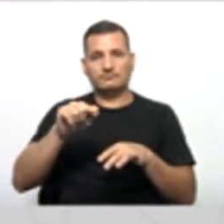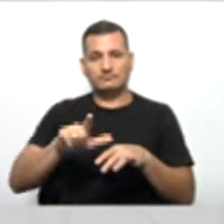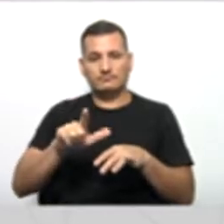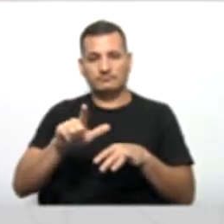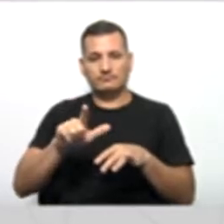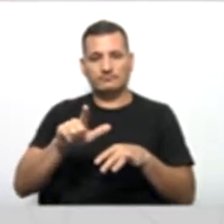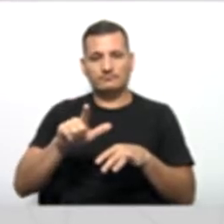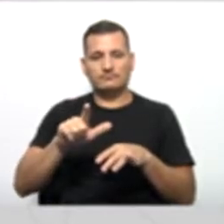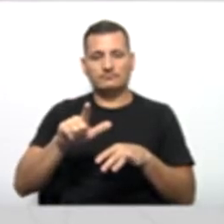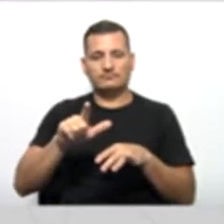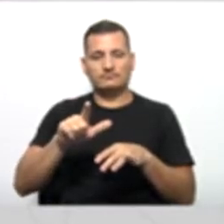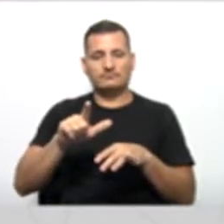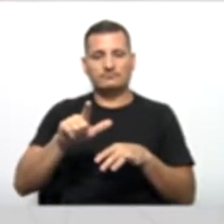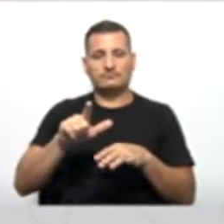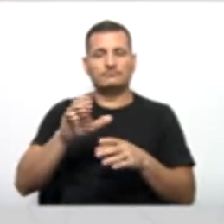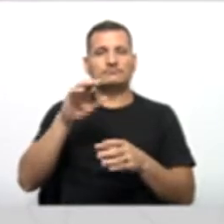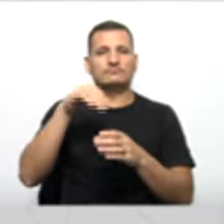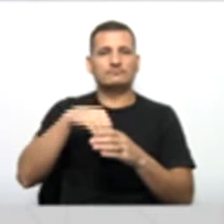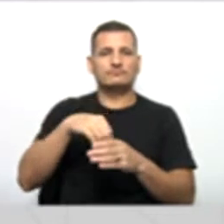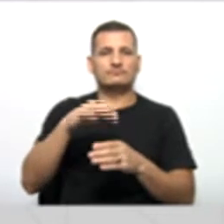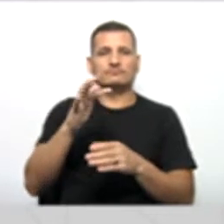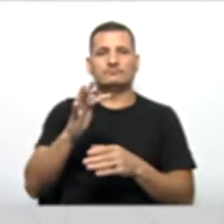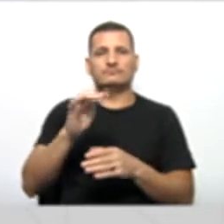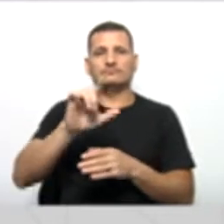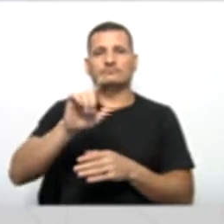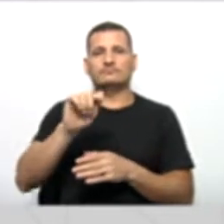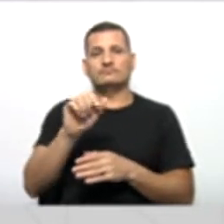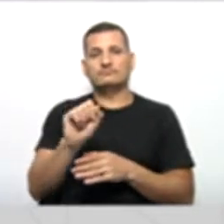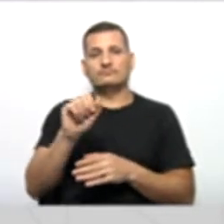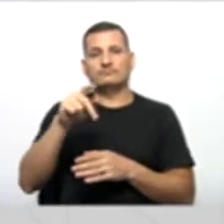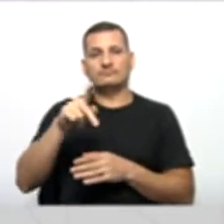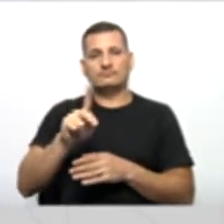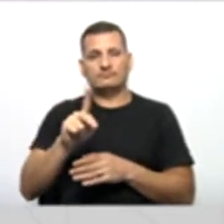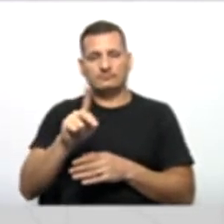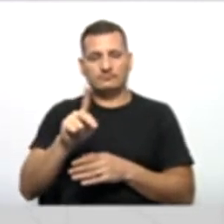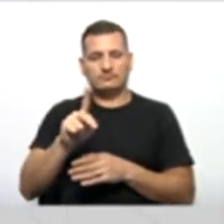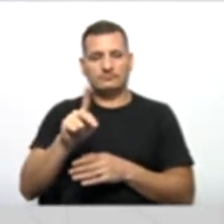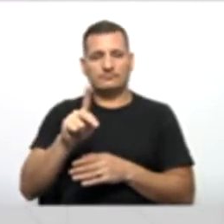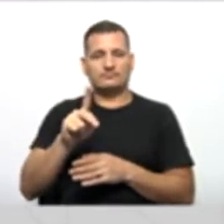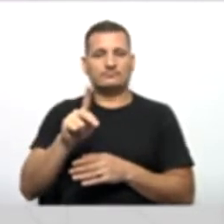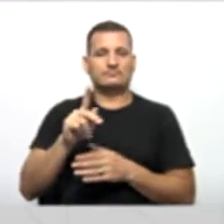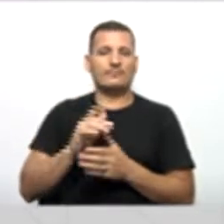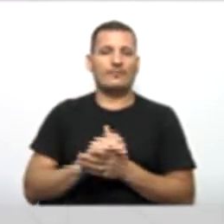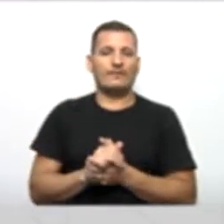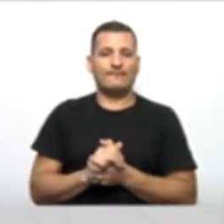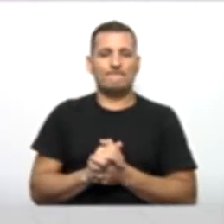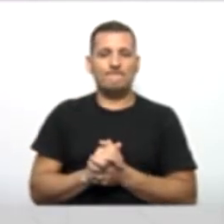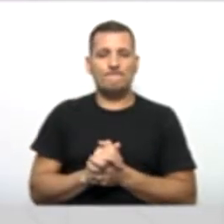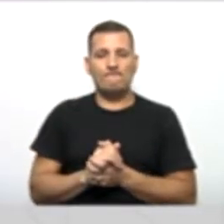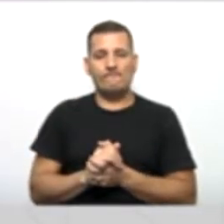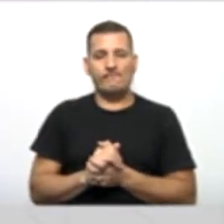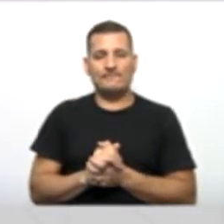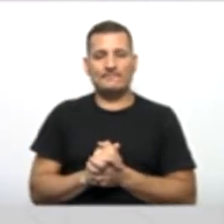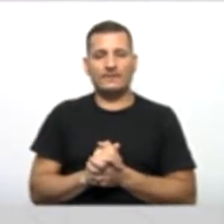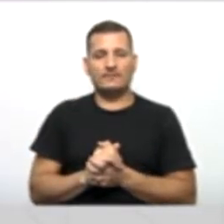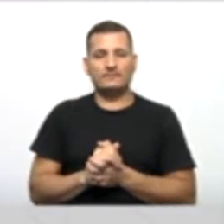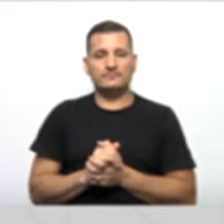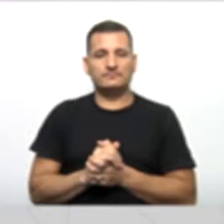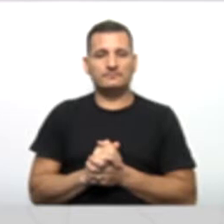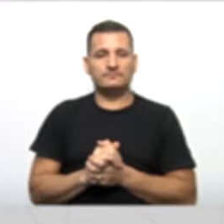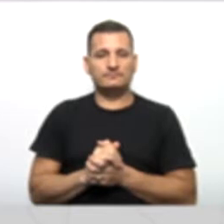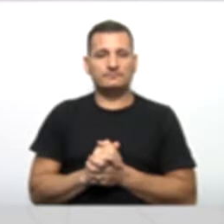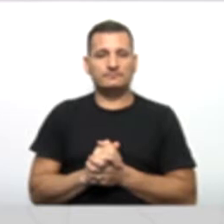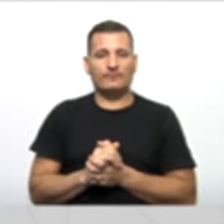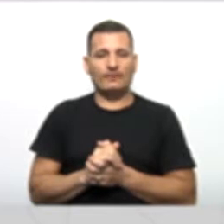dentro do nosso flash com python não vamos fazer tudo isso dentro do nosso terminal lá